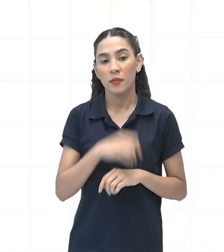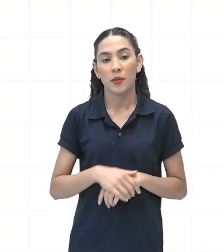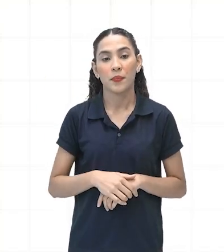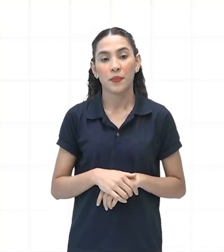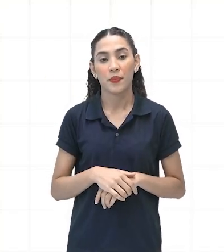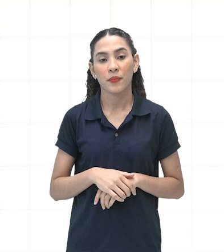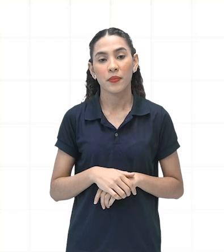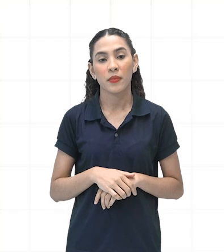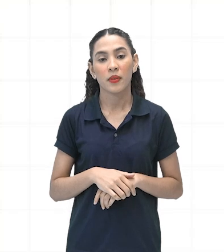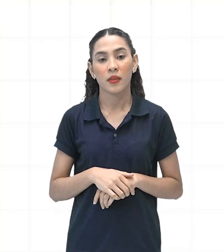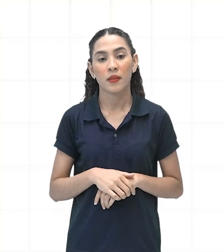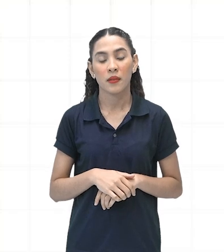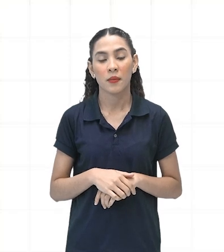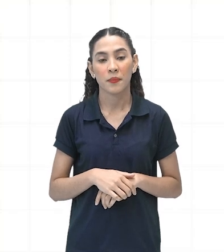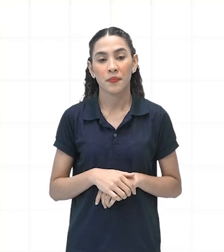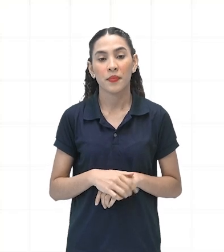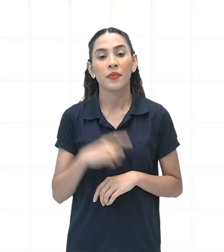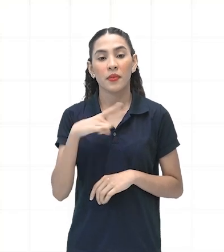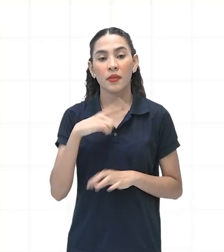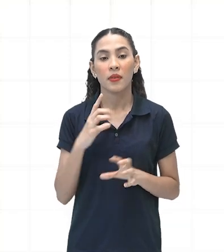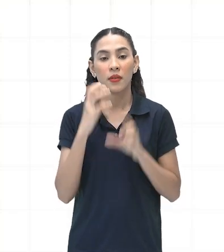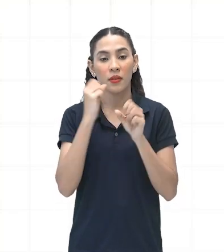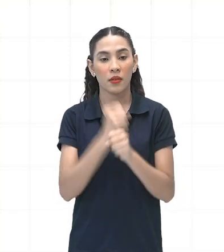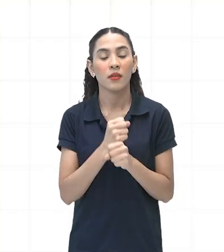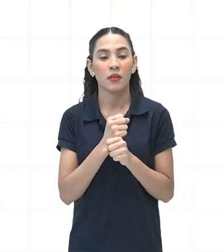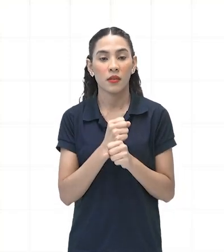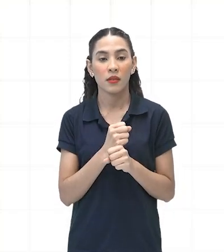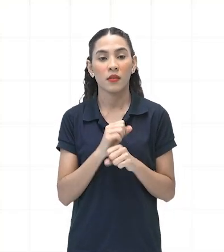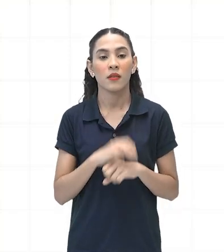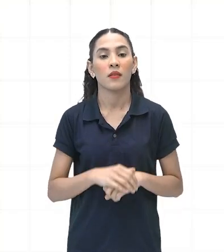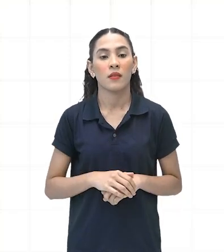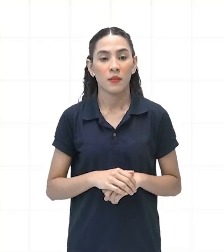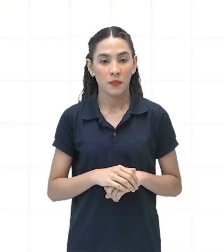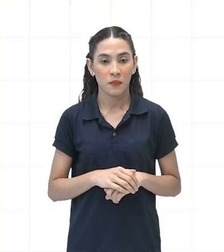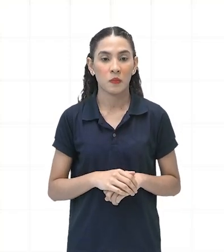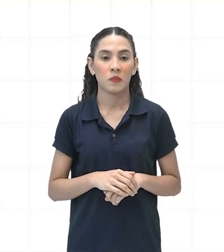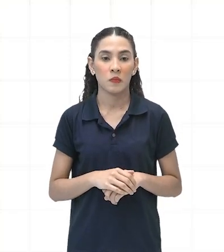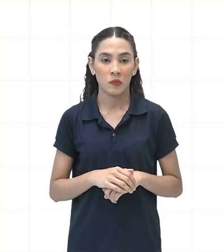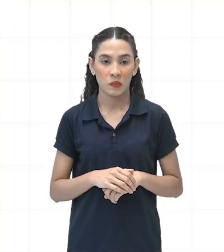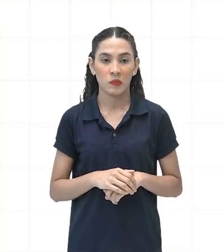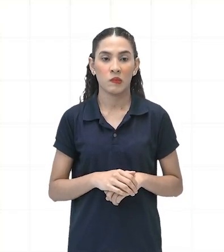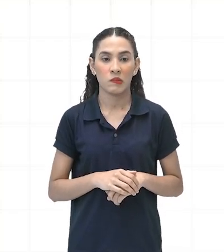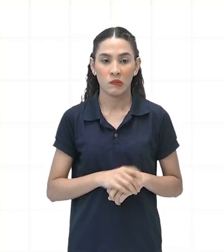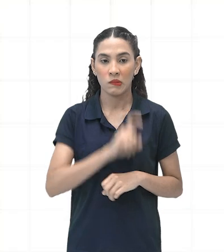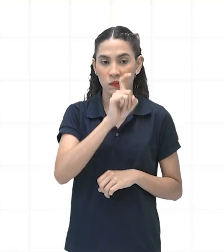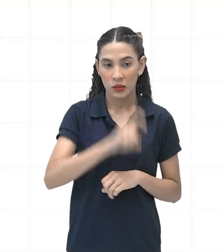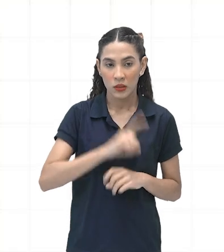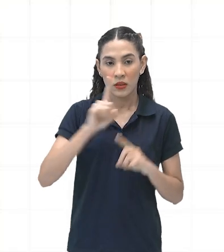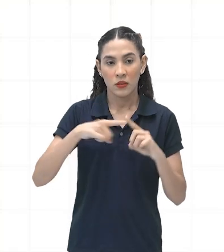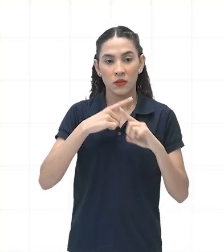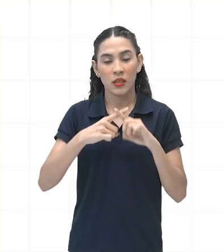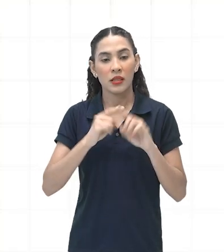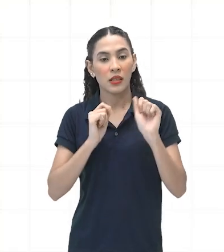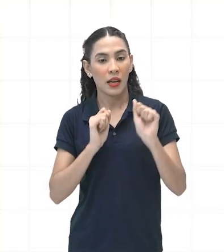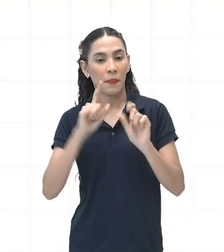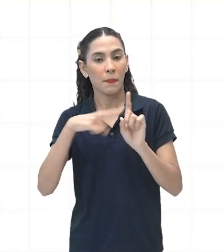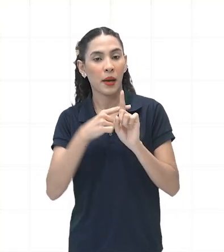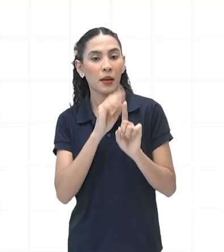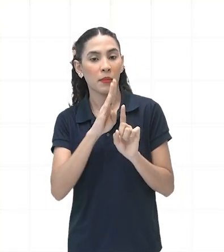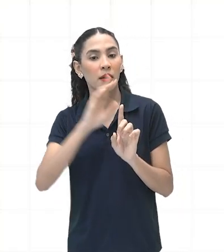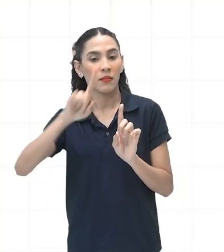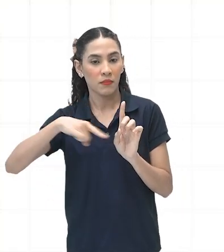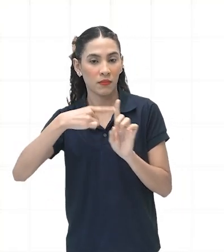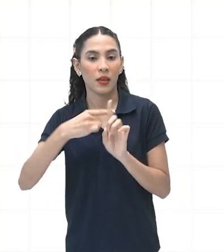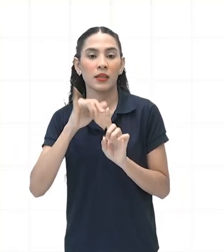aqui. Ó, aqui eu tenho uma soma, ó, certo? É x vezes a mais b mais